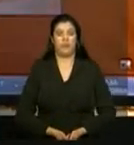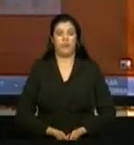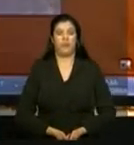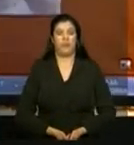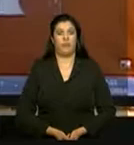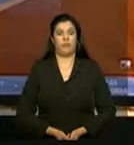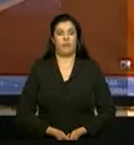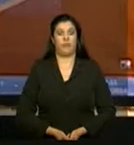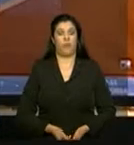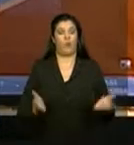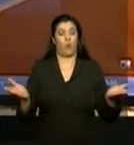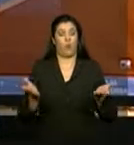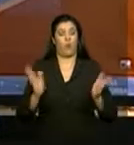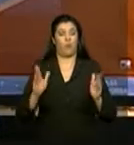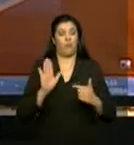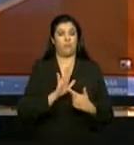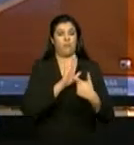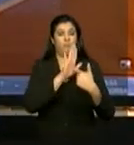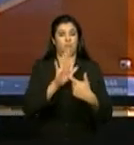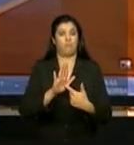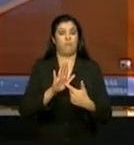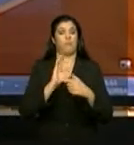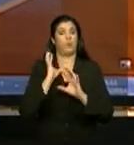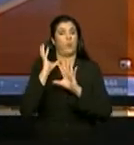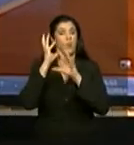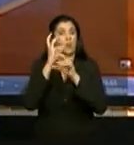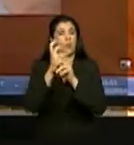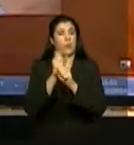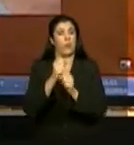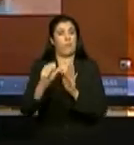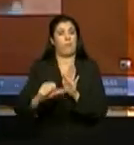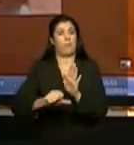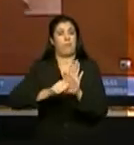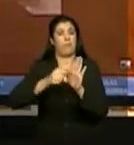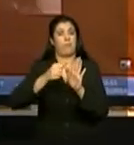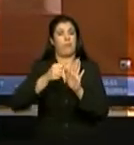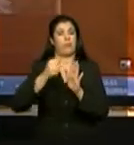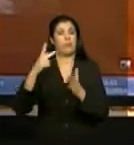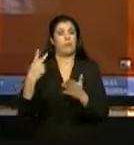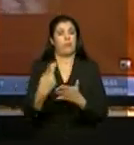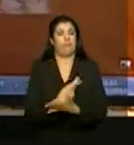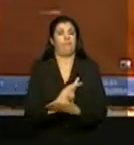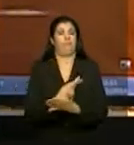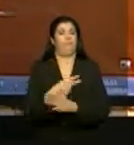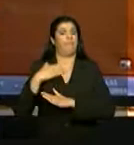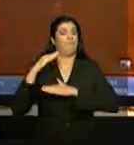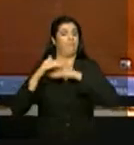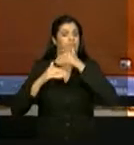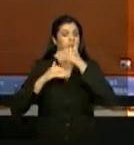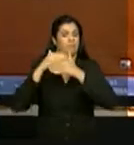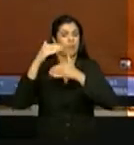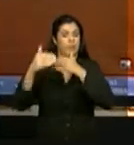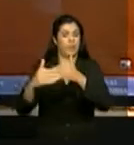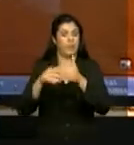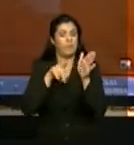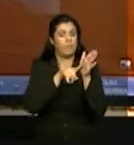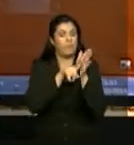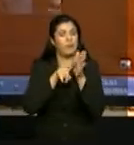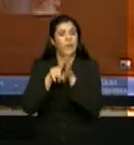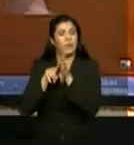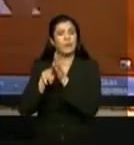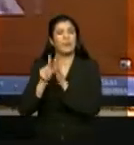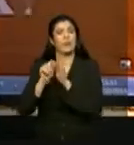hoje nós estamos aqui concluindo um primeiro passo nessa grande caminhada que é averiguar